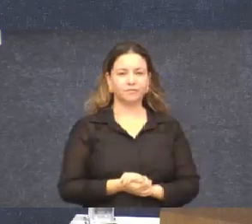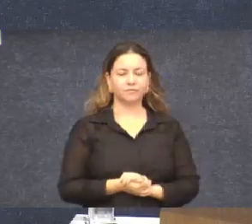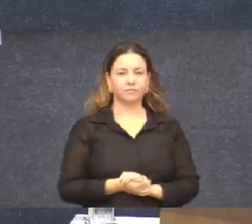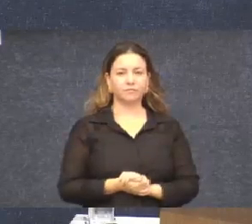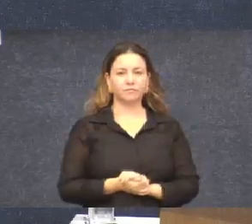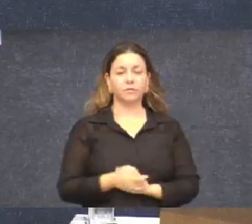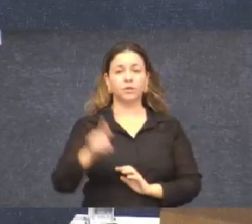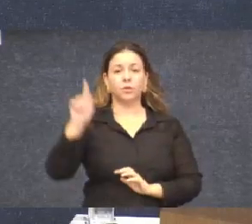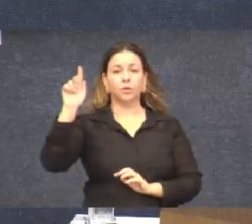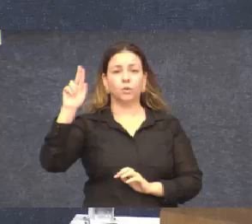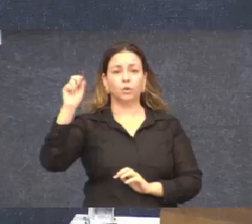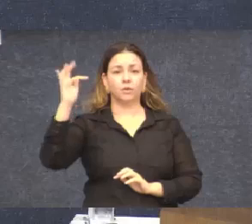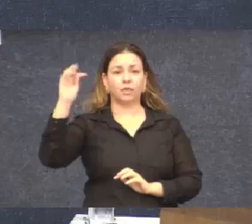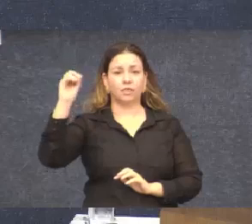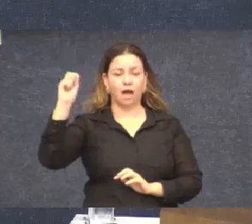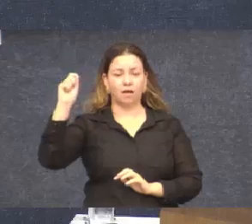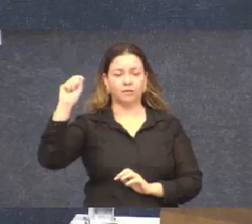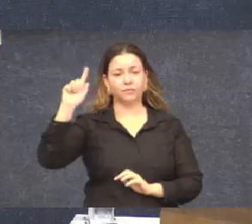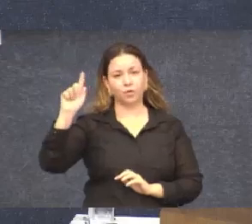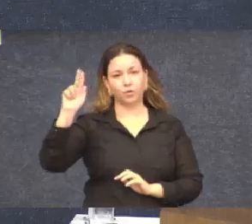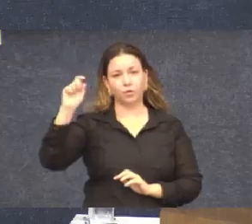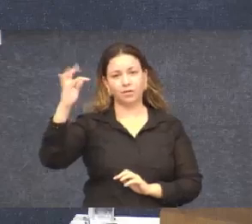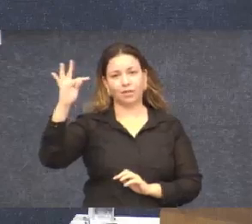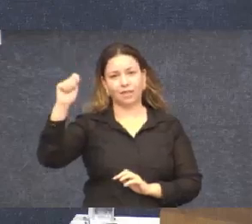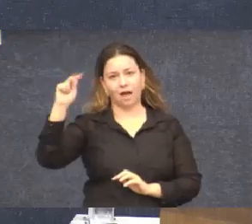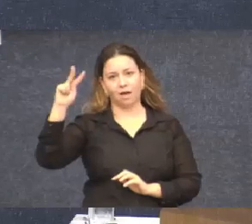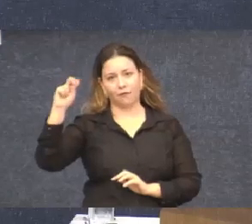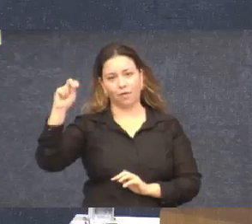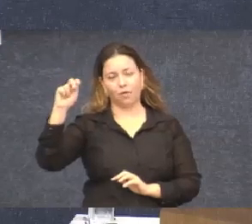Dr. Gustavo Garcia Assunção.